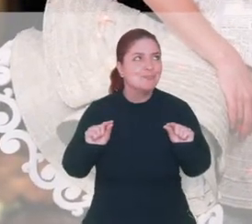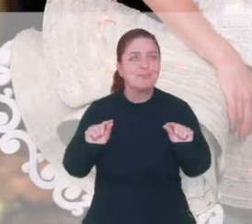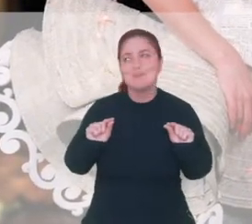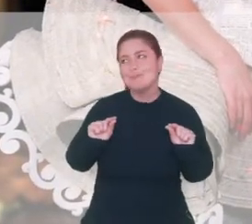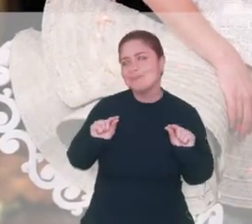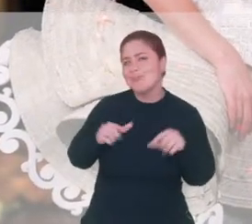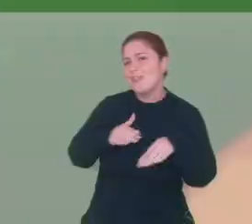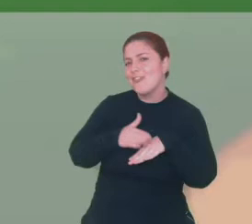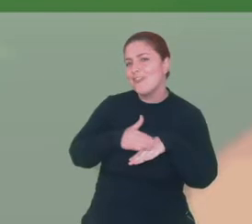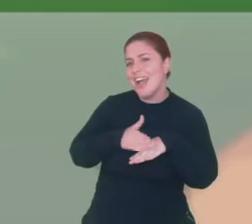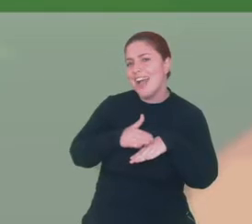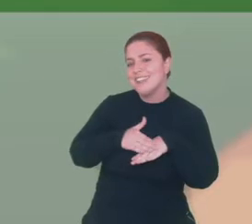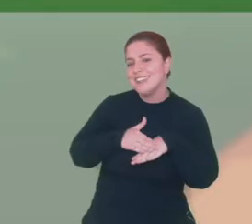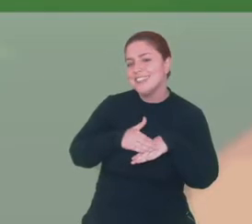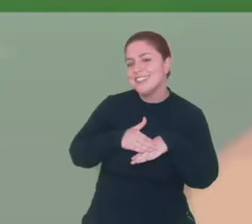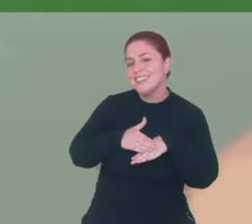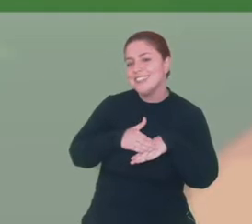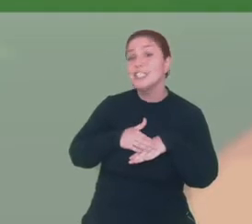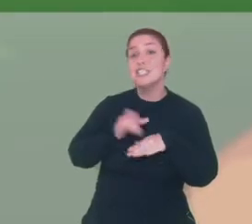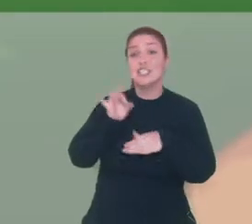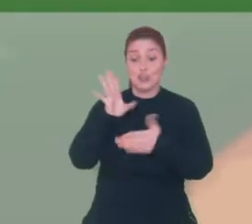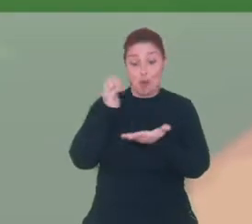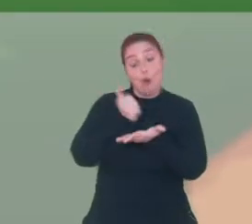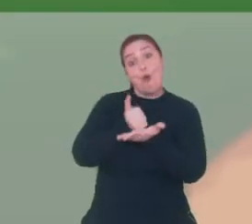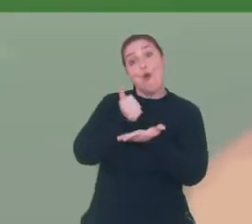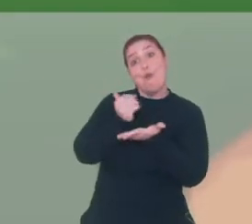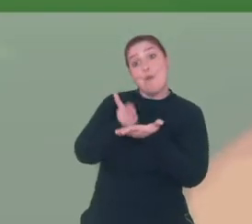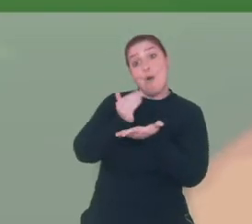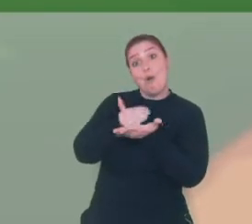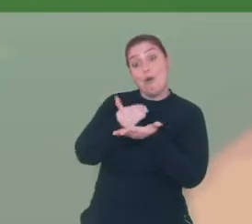decidirão. Só come quem